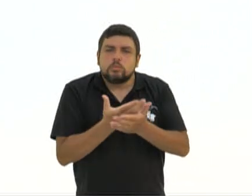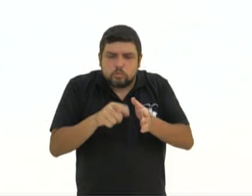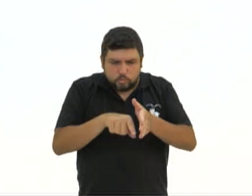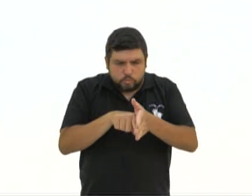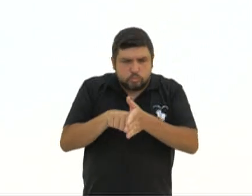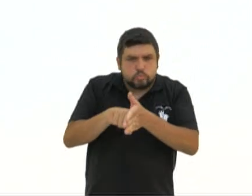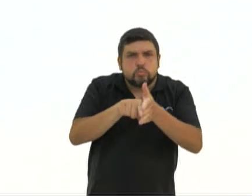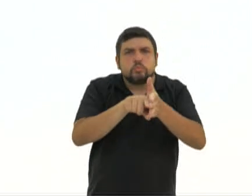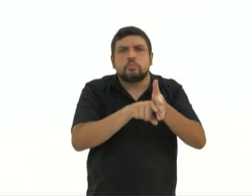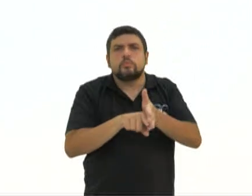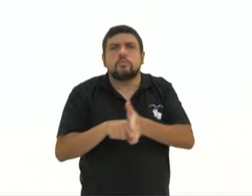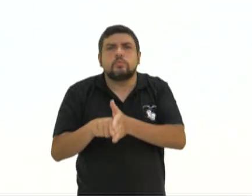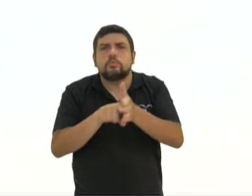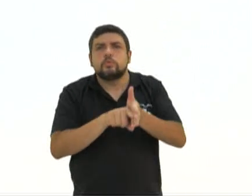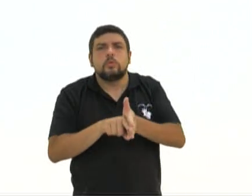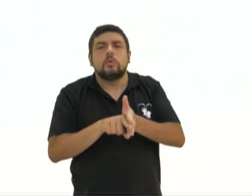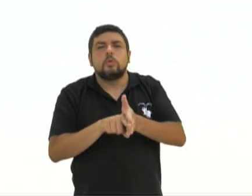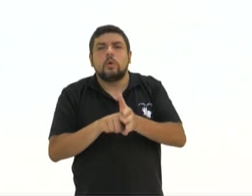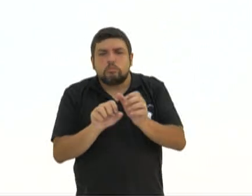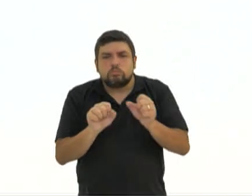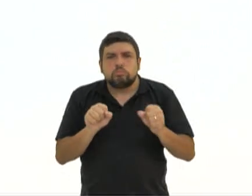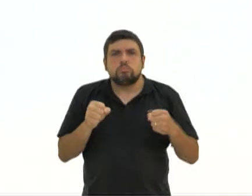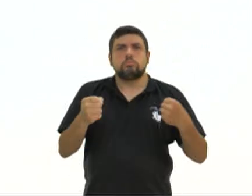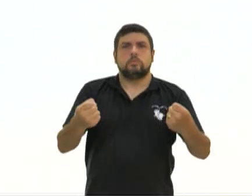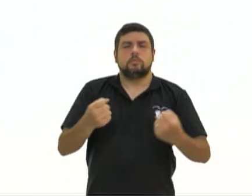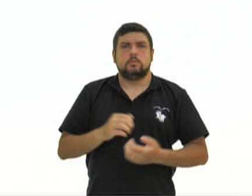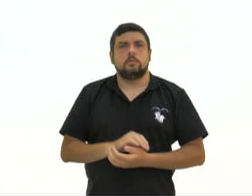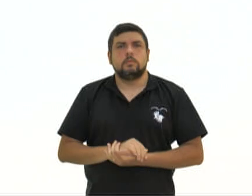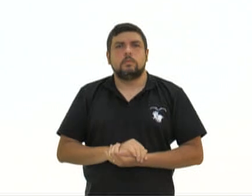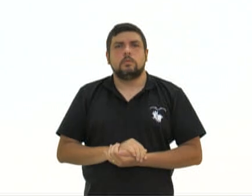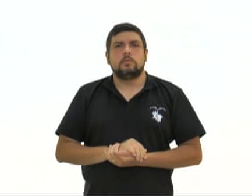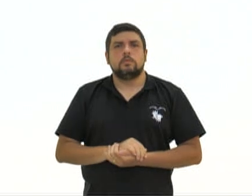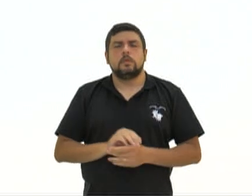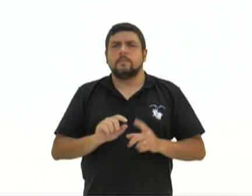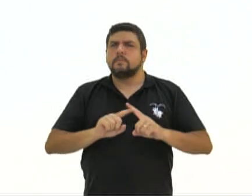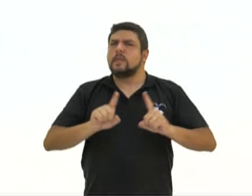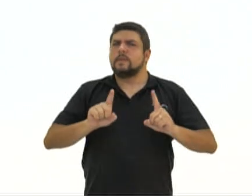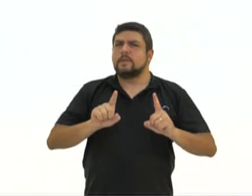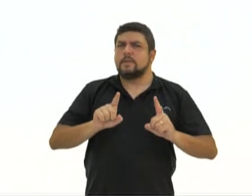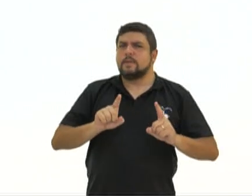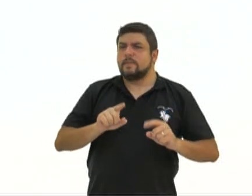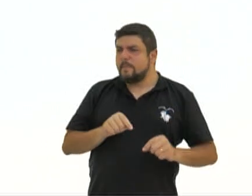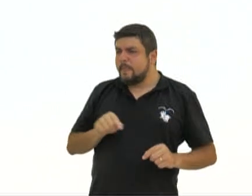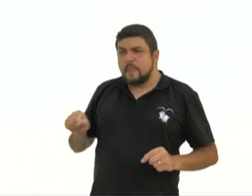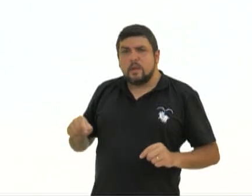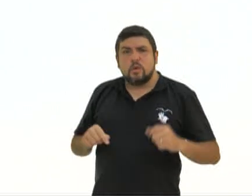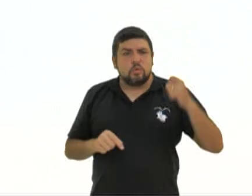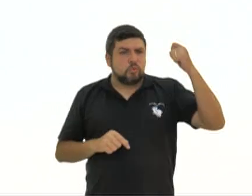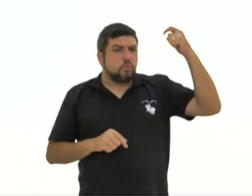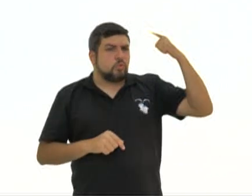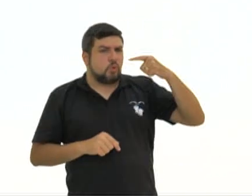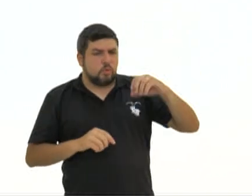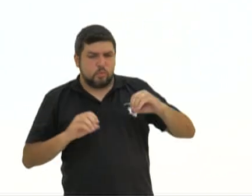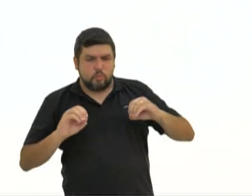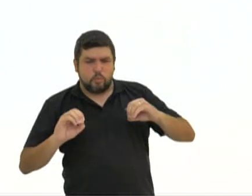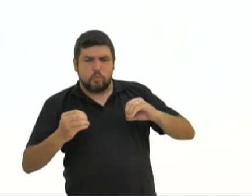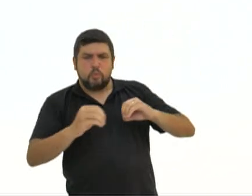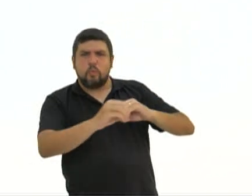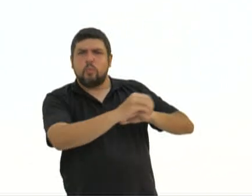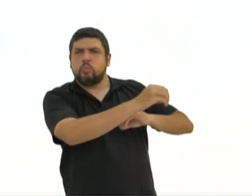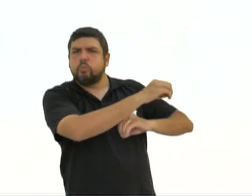colocar mais força nelas. Olha só, mas por que as ideias do heliocentrismo do Nicolau Copérnico eram